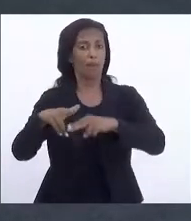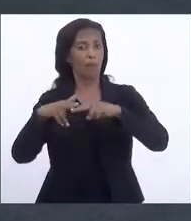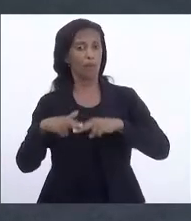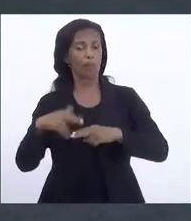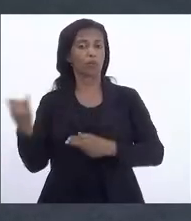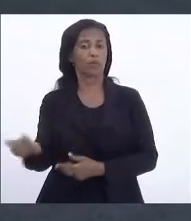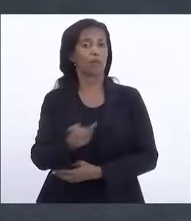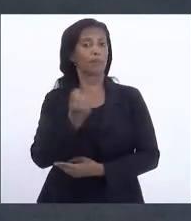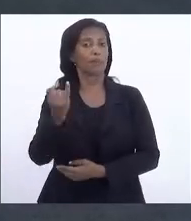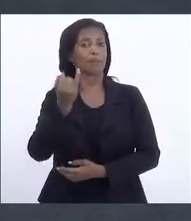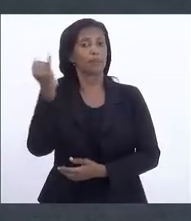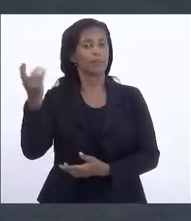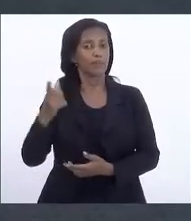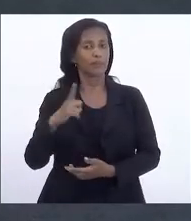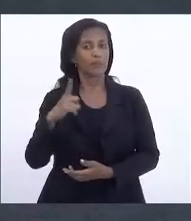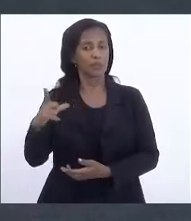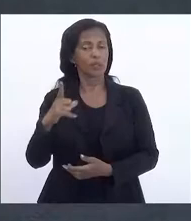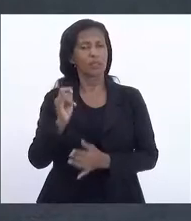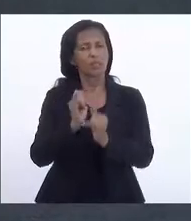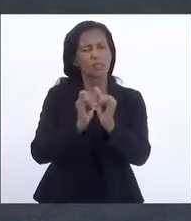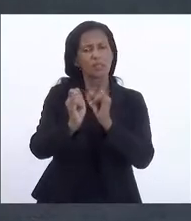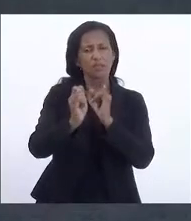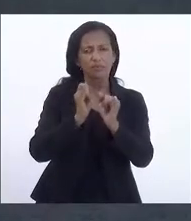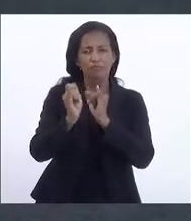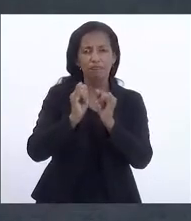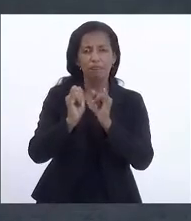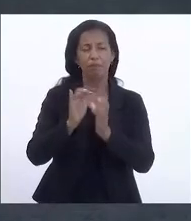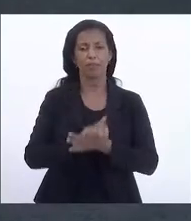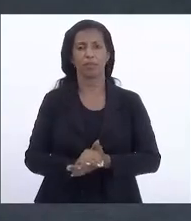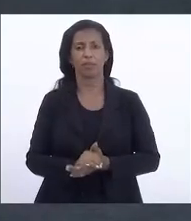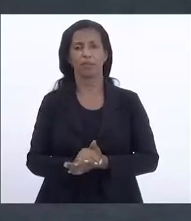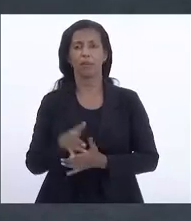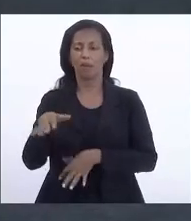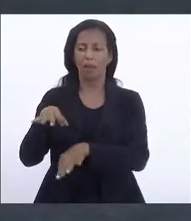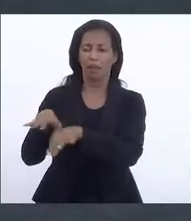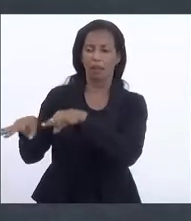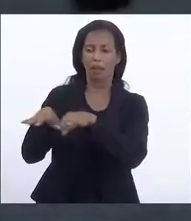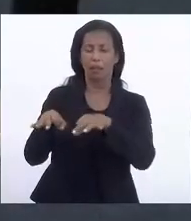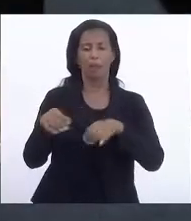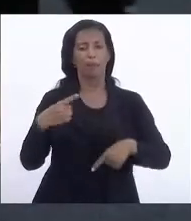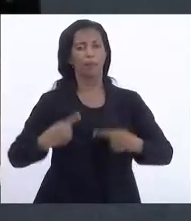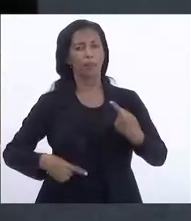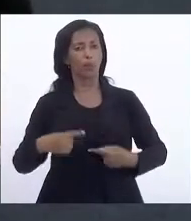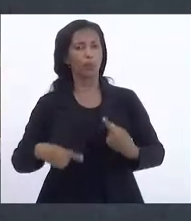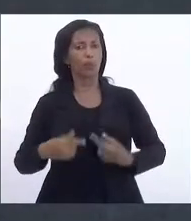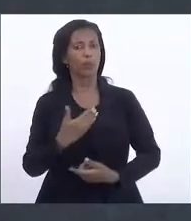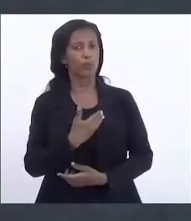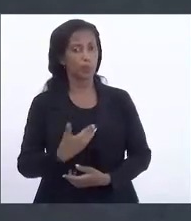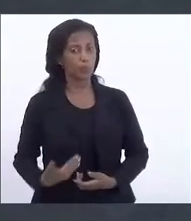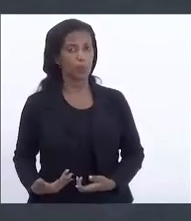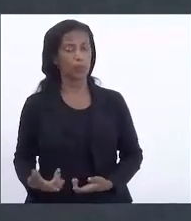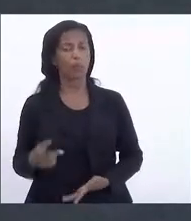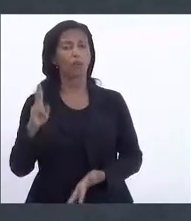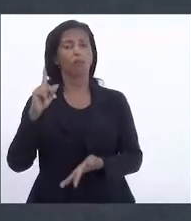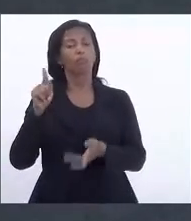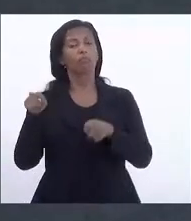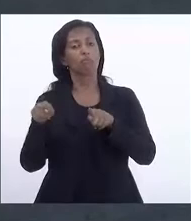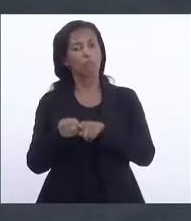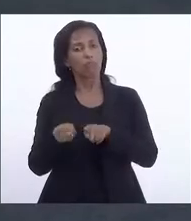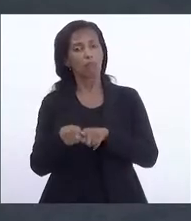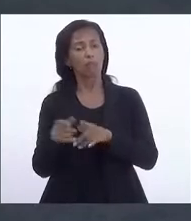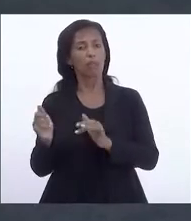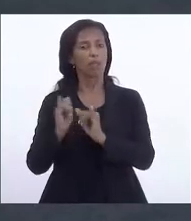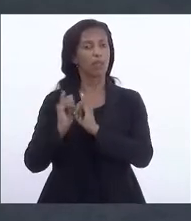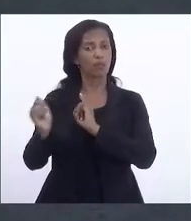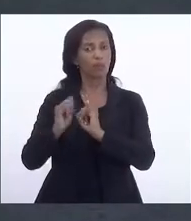importância, senhor presidente, desses dados e registro para a elaboração de políticas públicas. Ao mesmo tempo, dados como